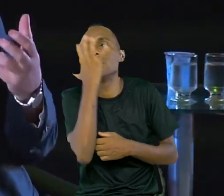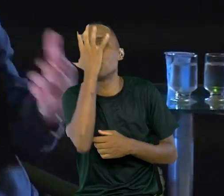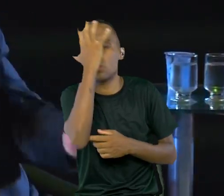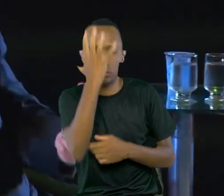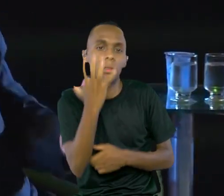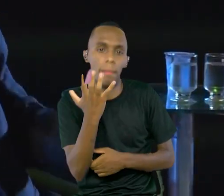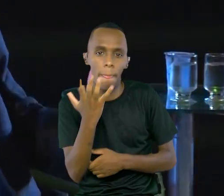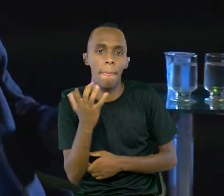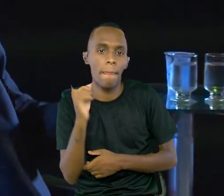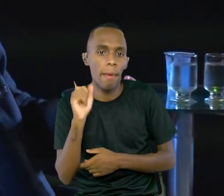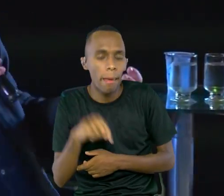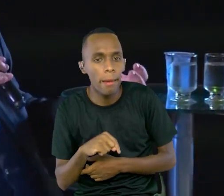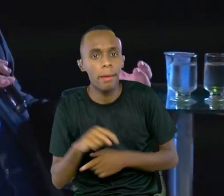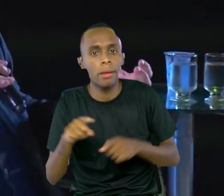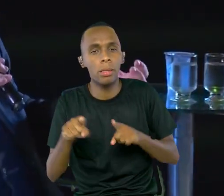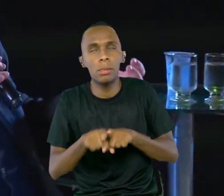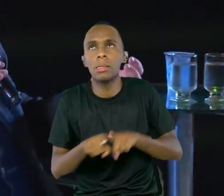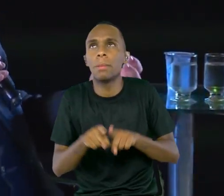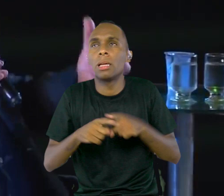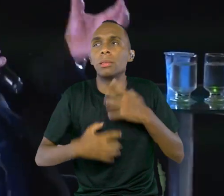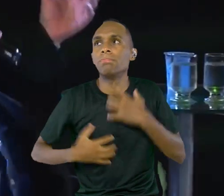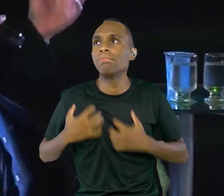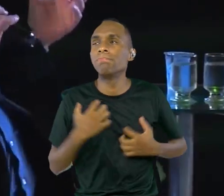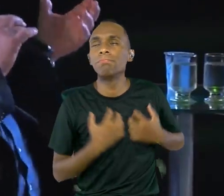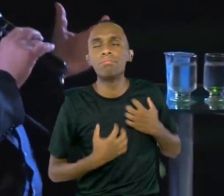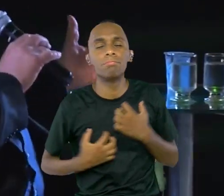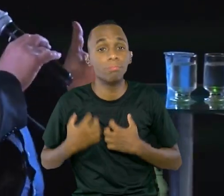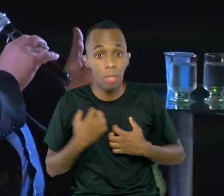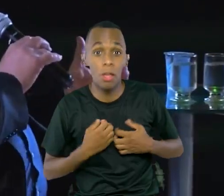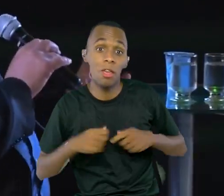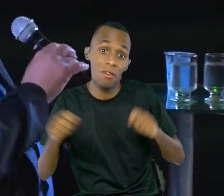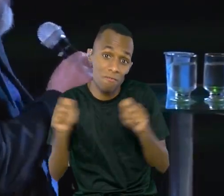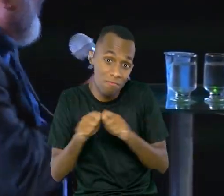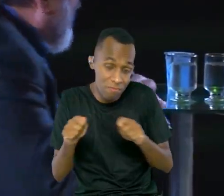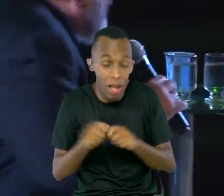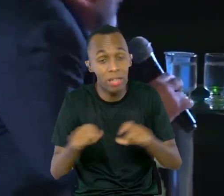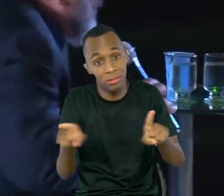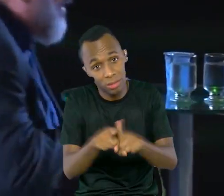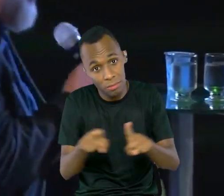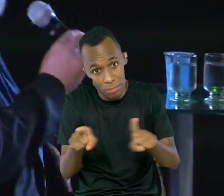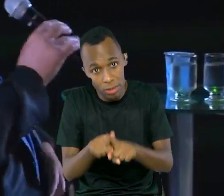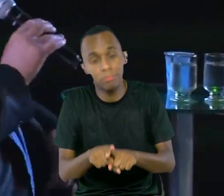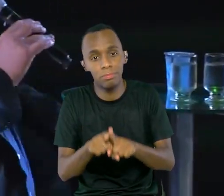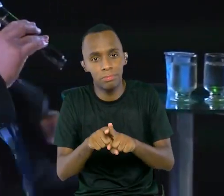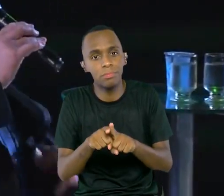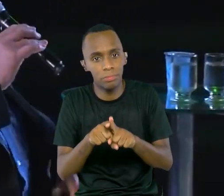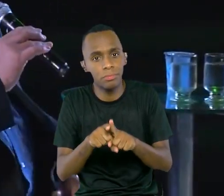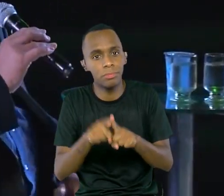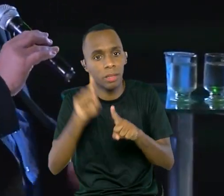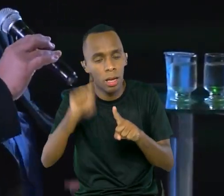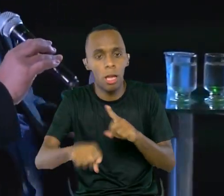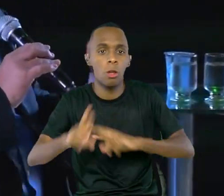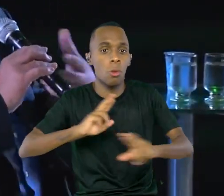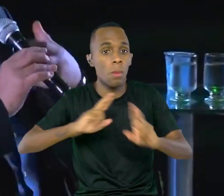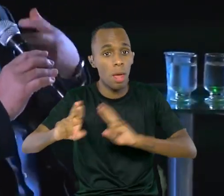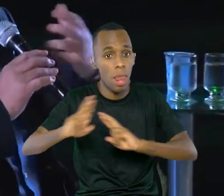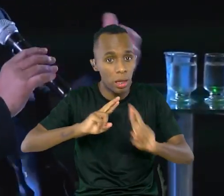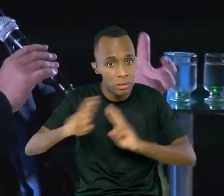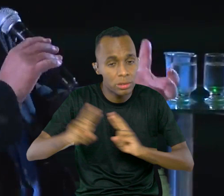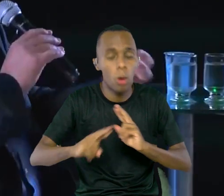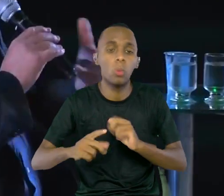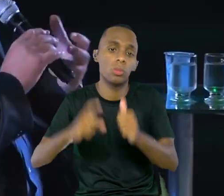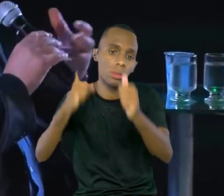te tonteia, é aquilo que te perturba e te faz, inclusive, entrar